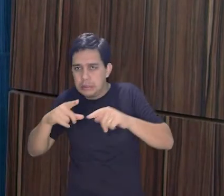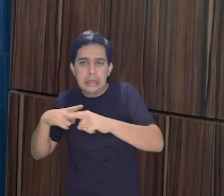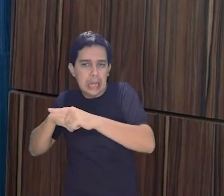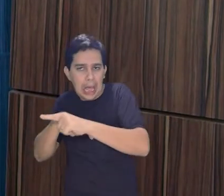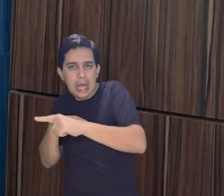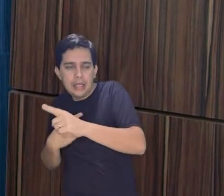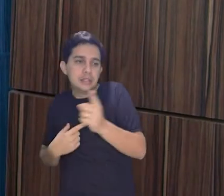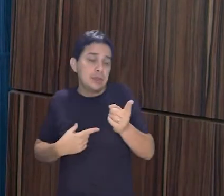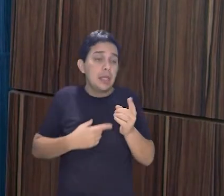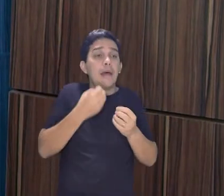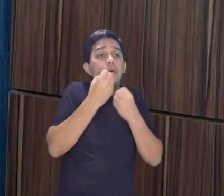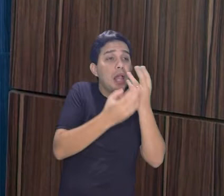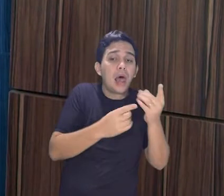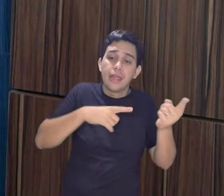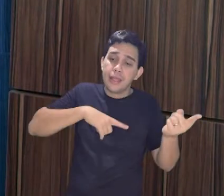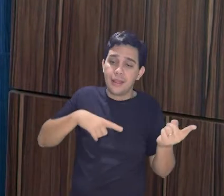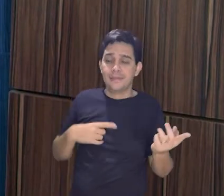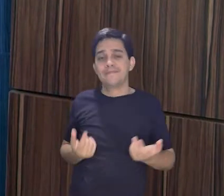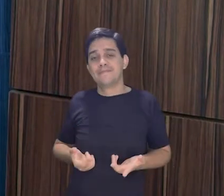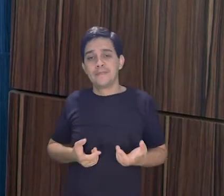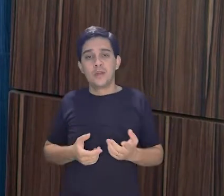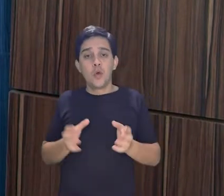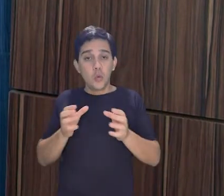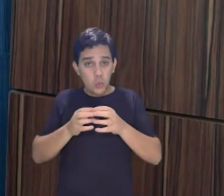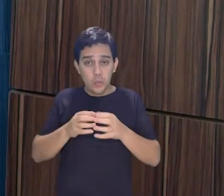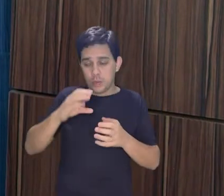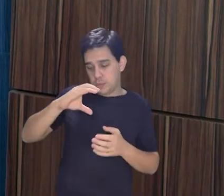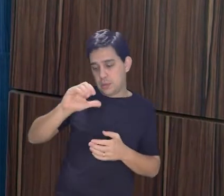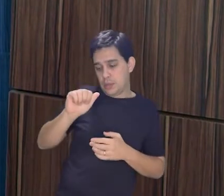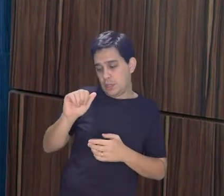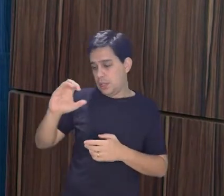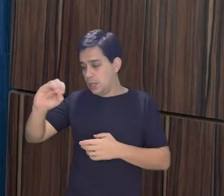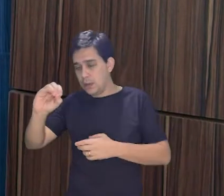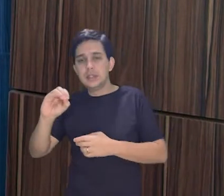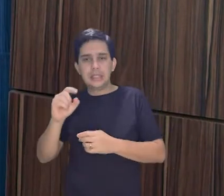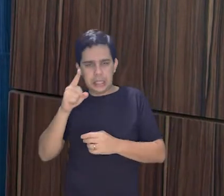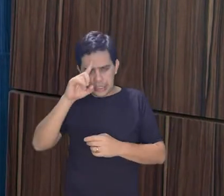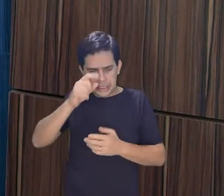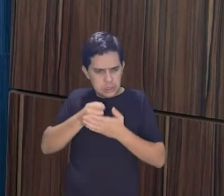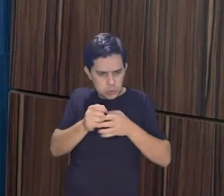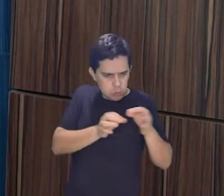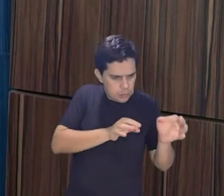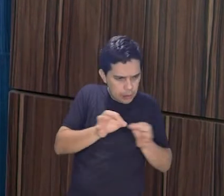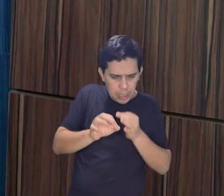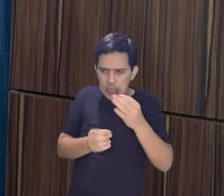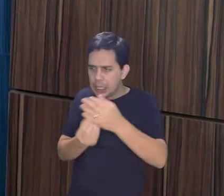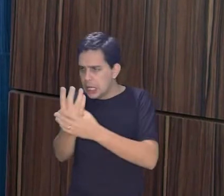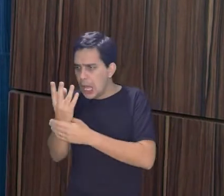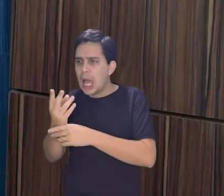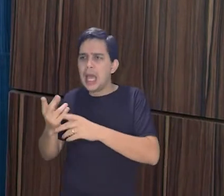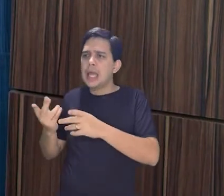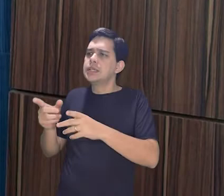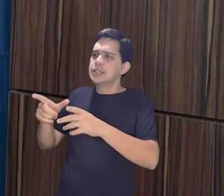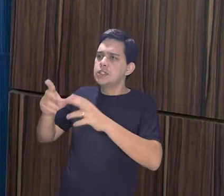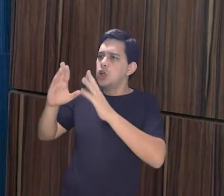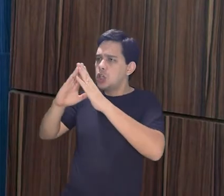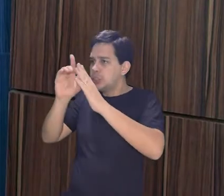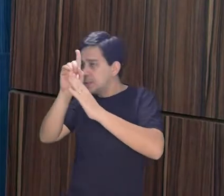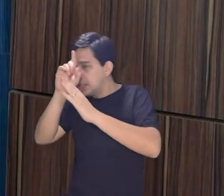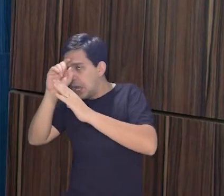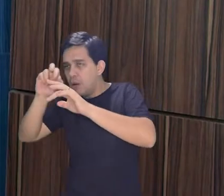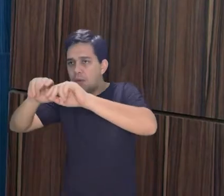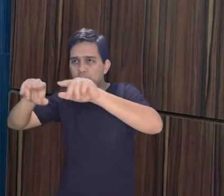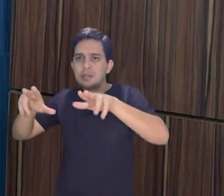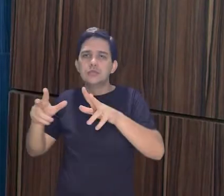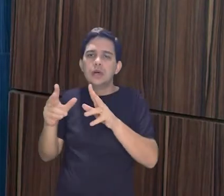de fomentar a implementação desses centros. E vários lugares do interior já houve essa implementação a partir da experiência dos promotores